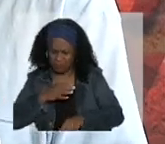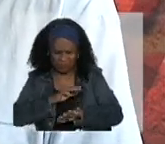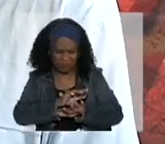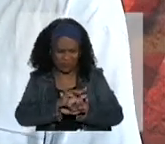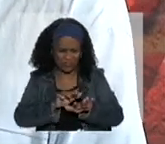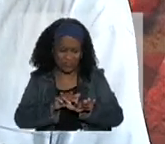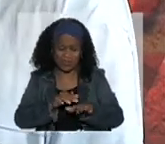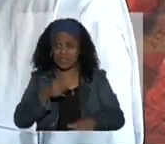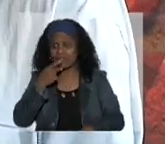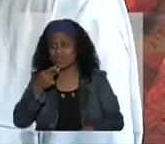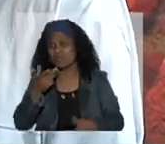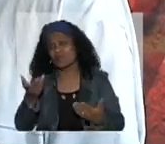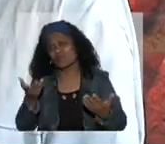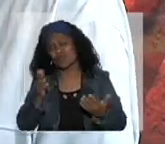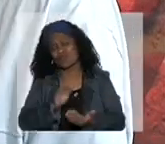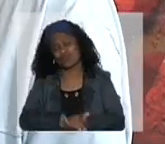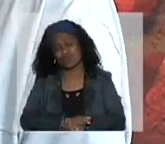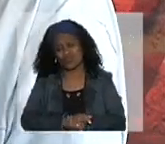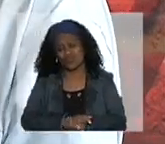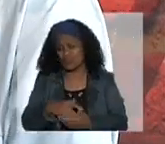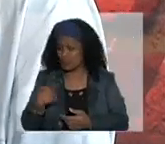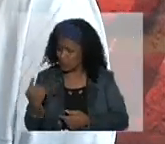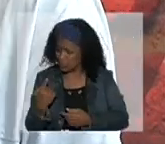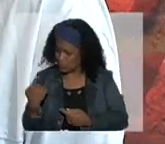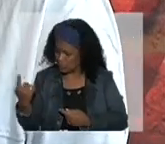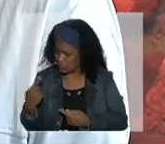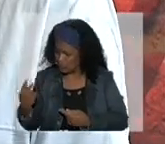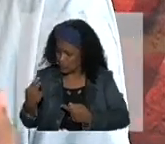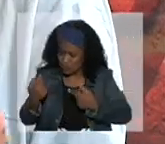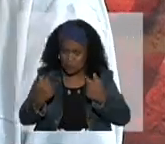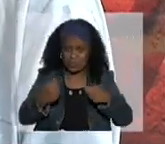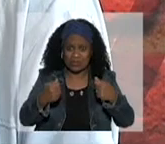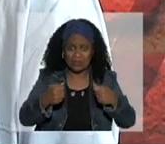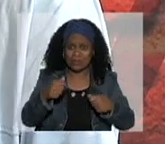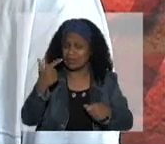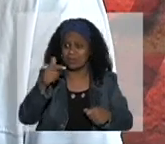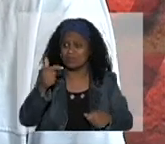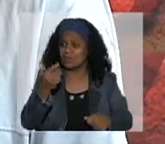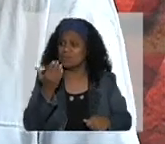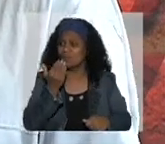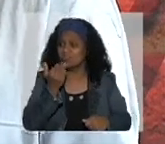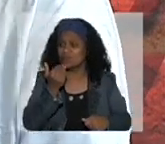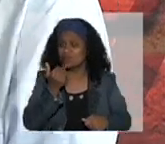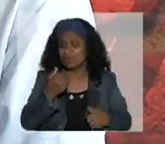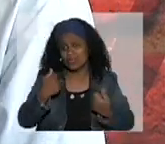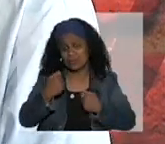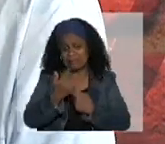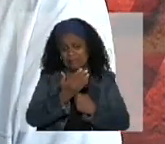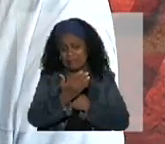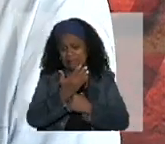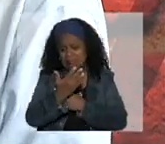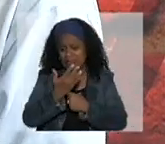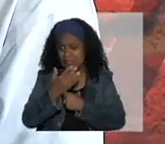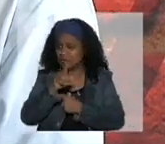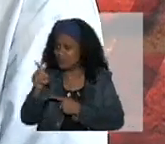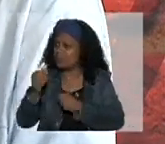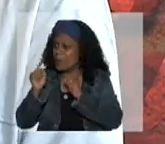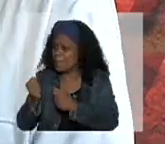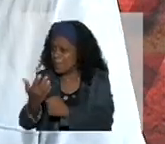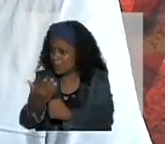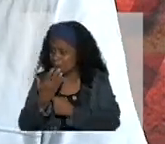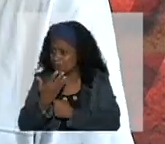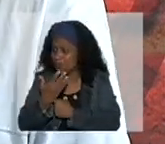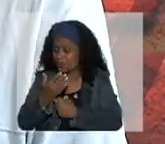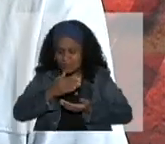e vários, e chegavam e falavam assim, olha, a gente está precisando, a gente está sem ter o que comer, e a gente precisa de ajuda, vocês podem